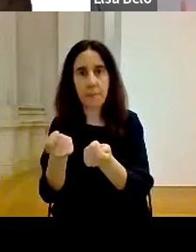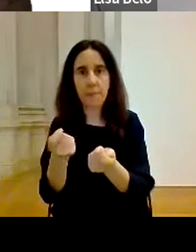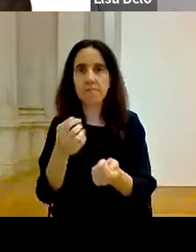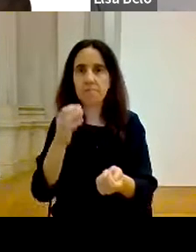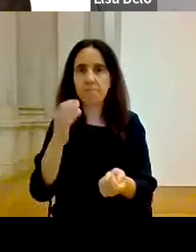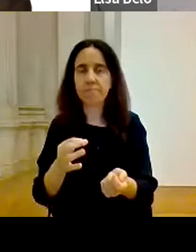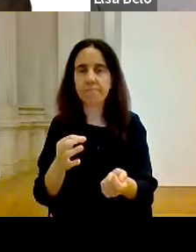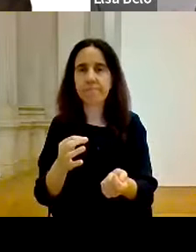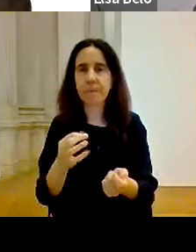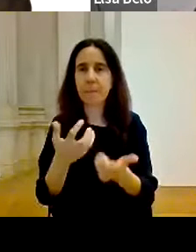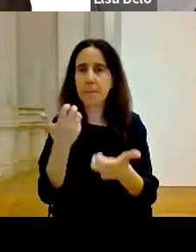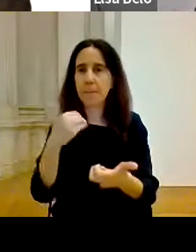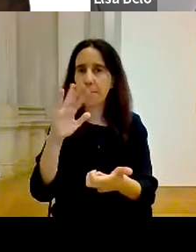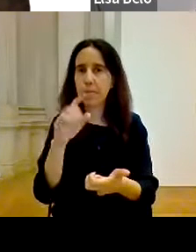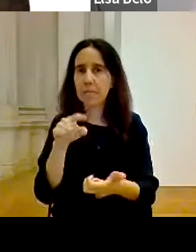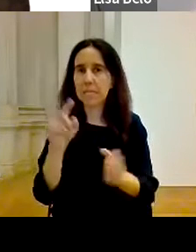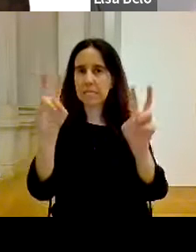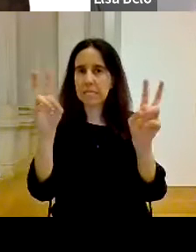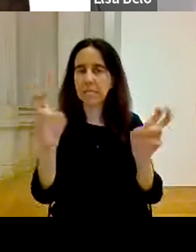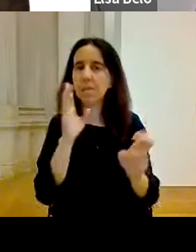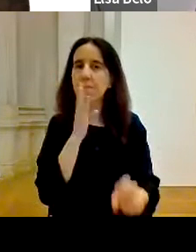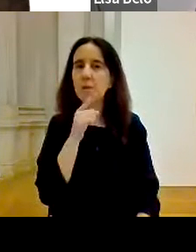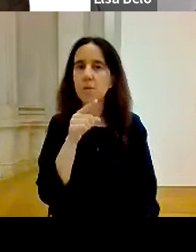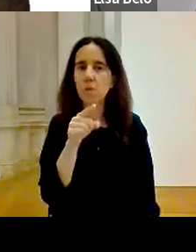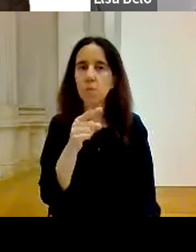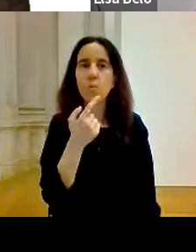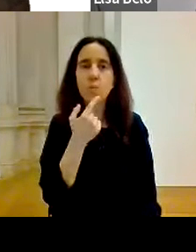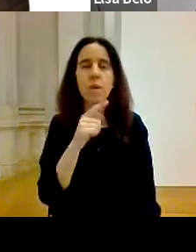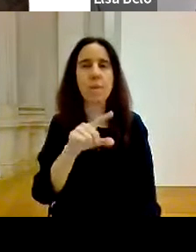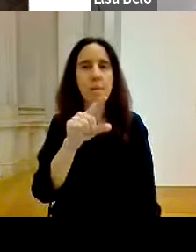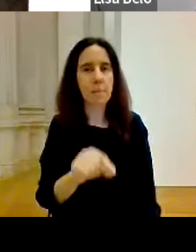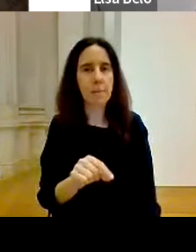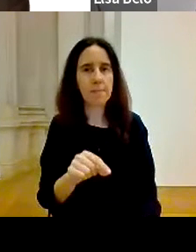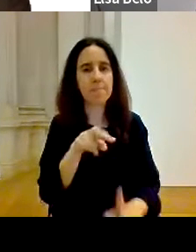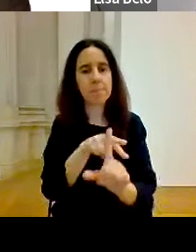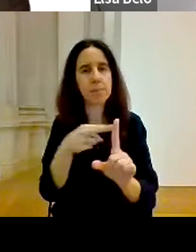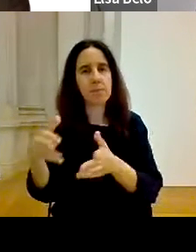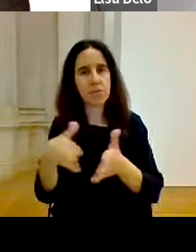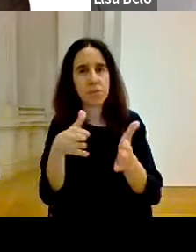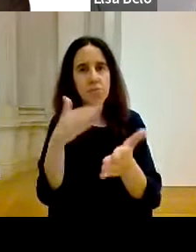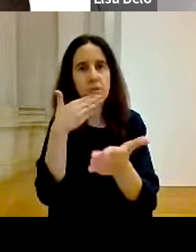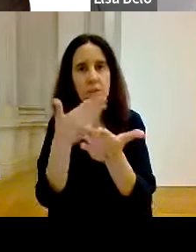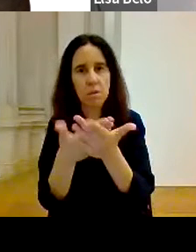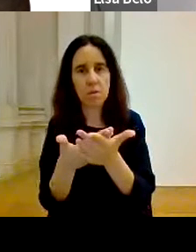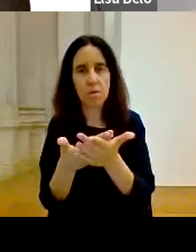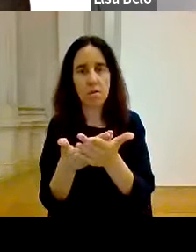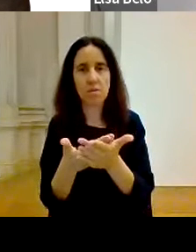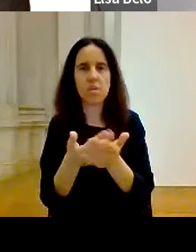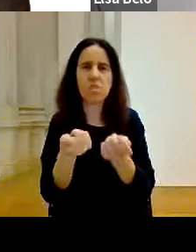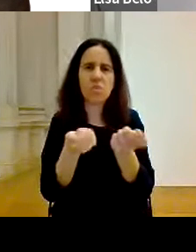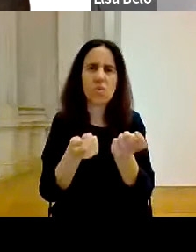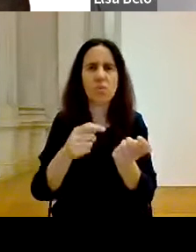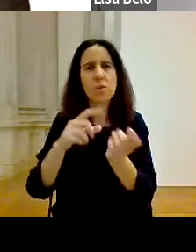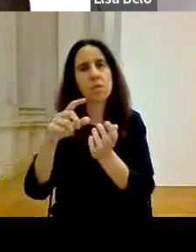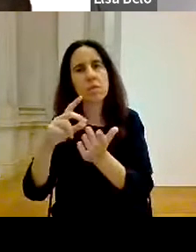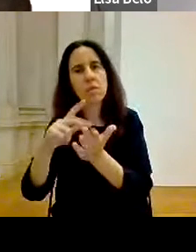verdadeiramente mais relevante. E esse depende muito também de uma perspectiva estratégica dos gestores de tecnologia